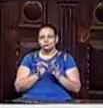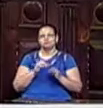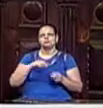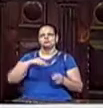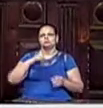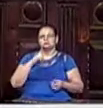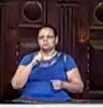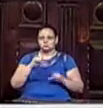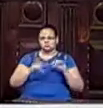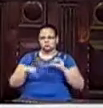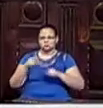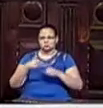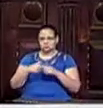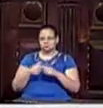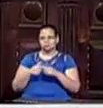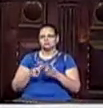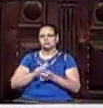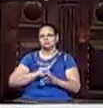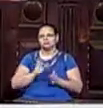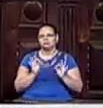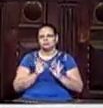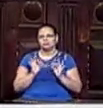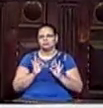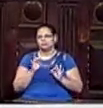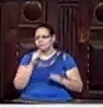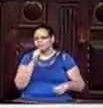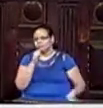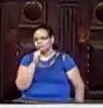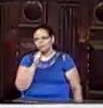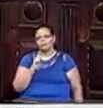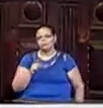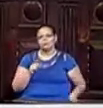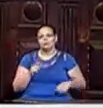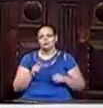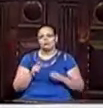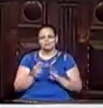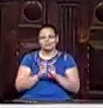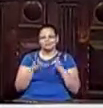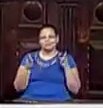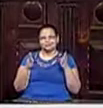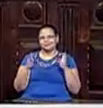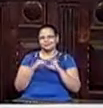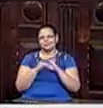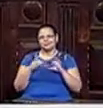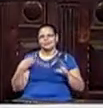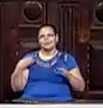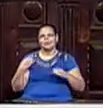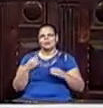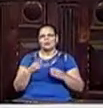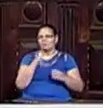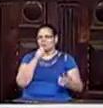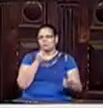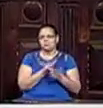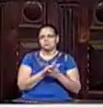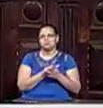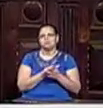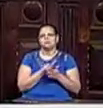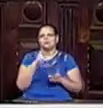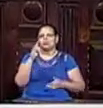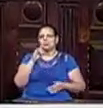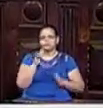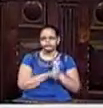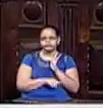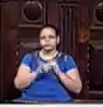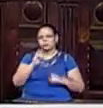foi a porteira aberta para a sonegação. A sonegação foi tão grande que